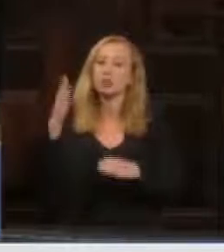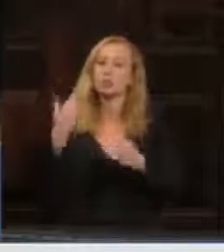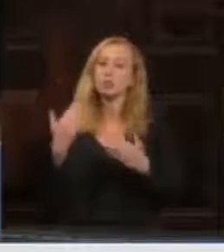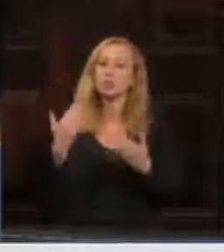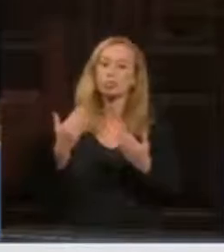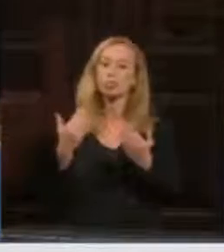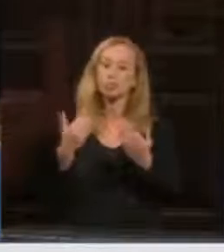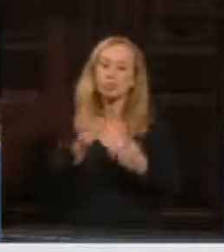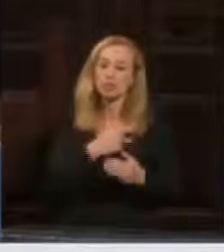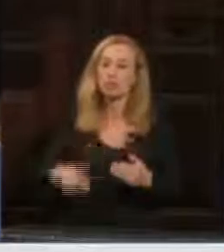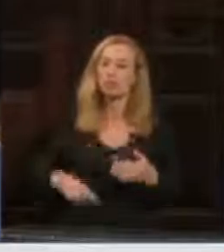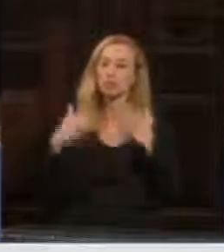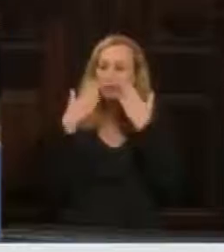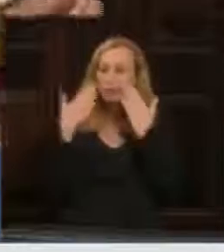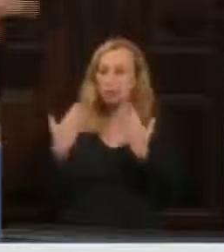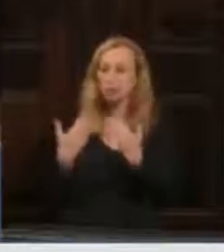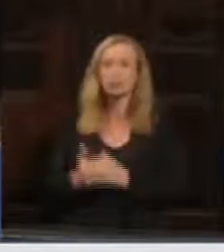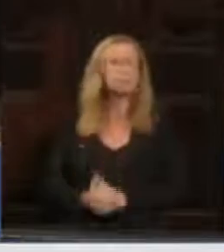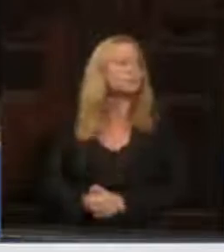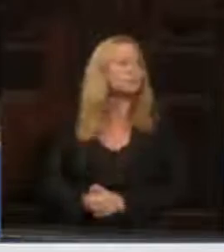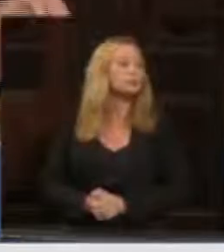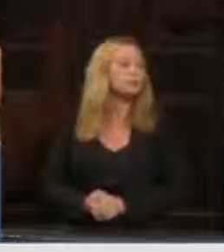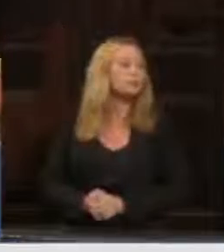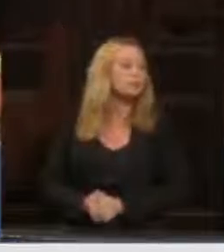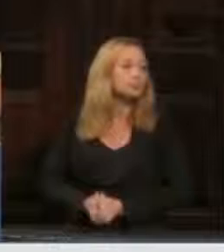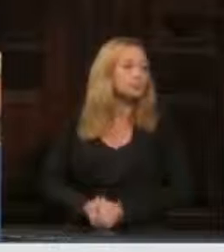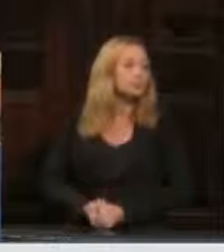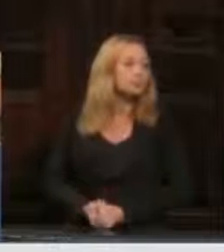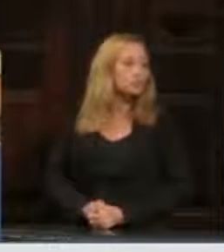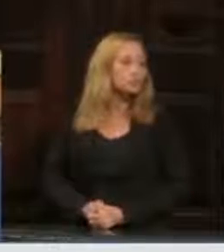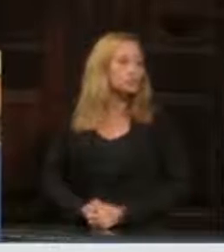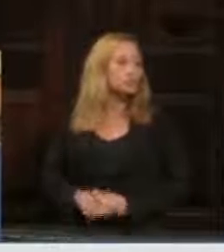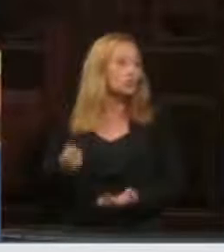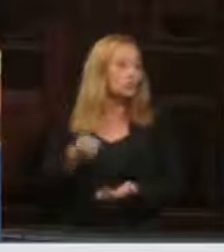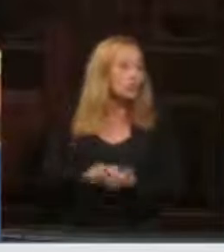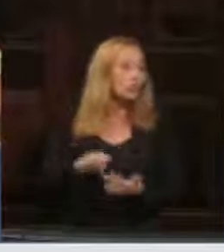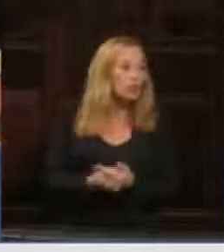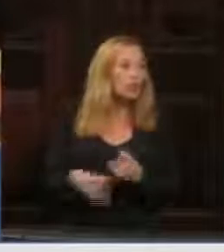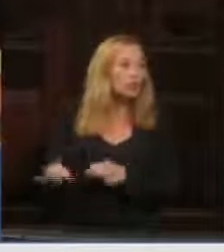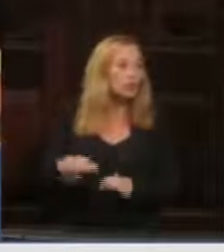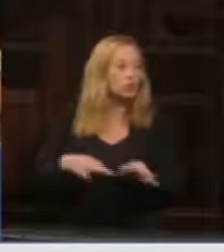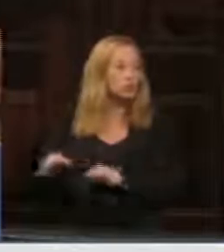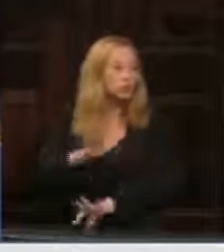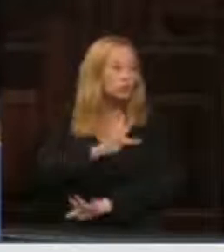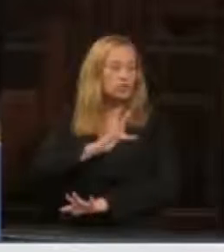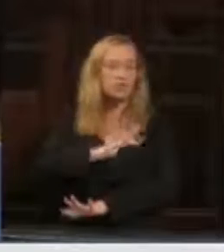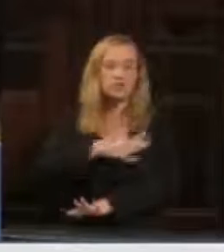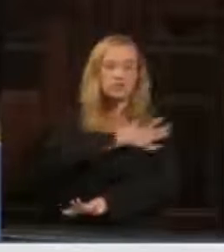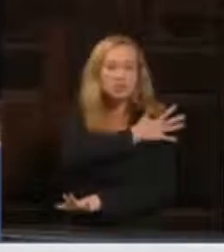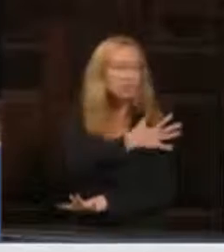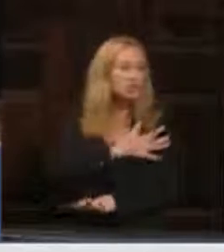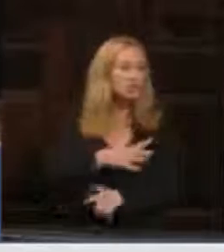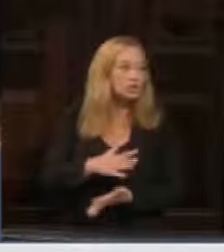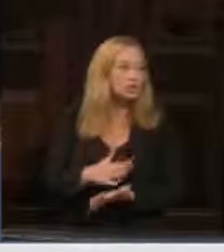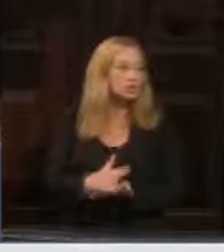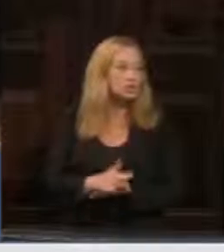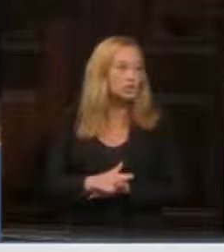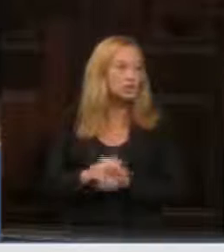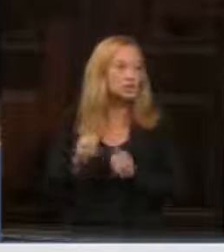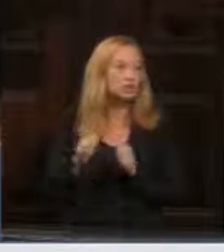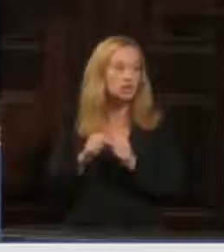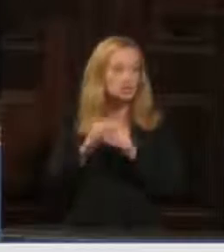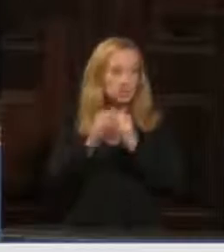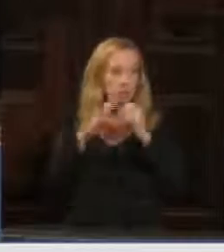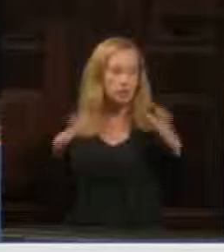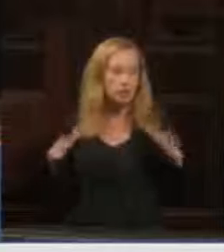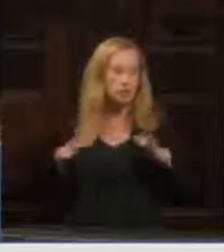emendas aditivas, acrescentando, onde couber no projeto, os policiais militares serão distribuídos aos batalhões